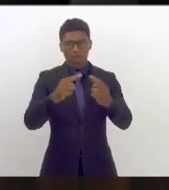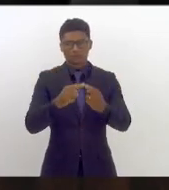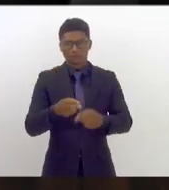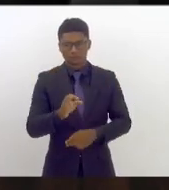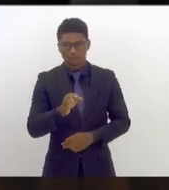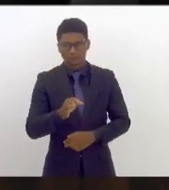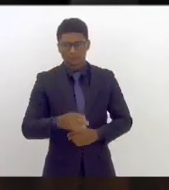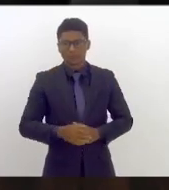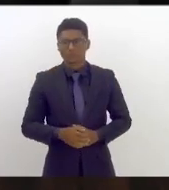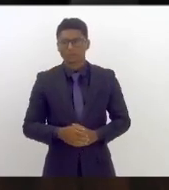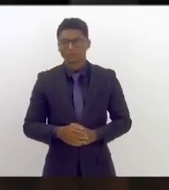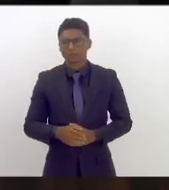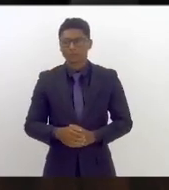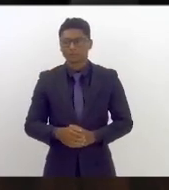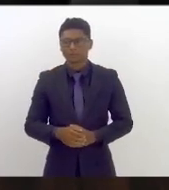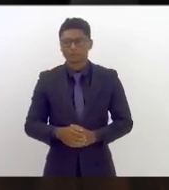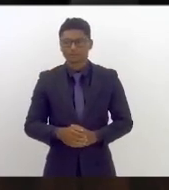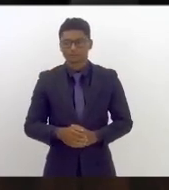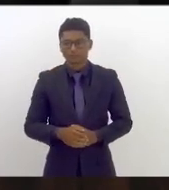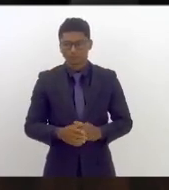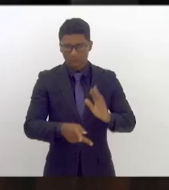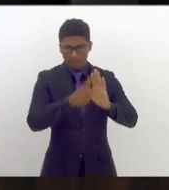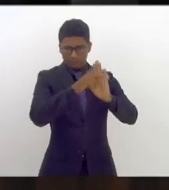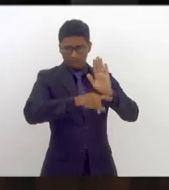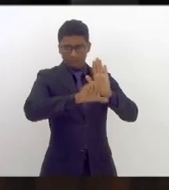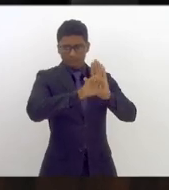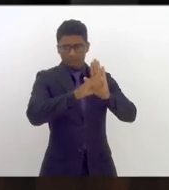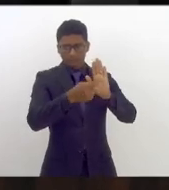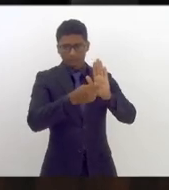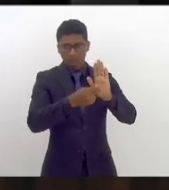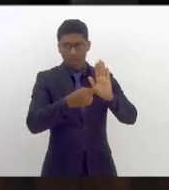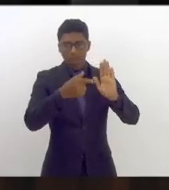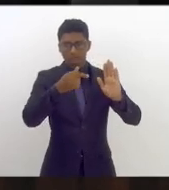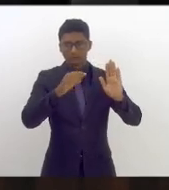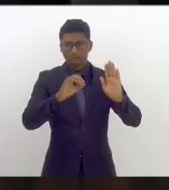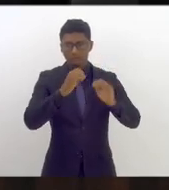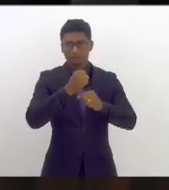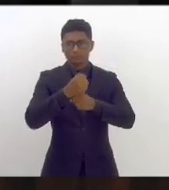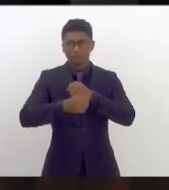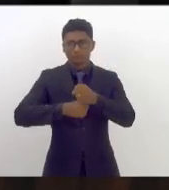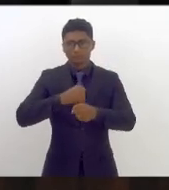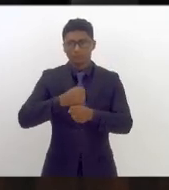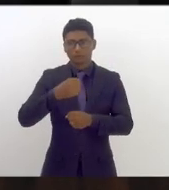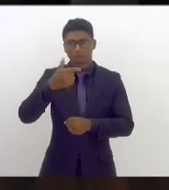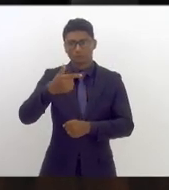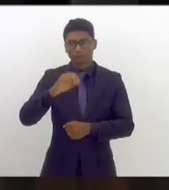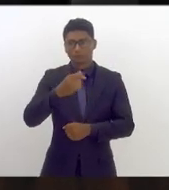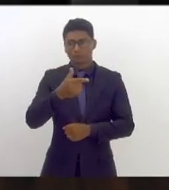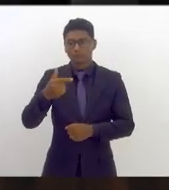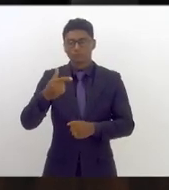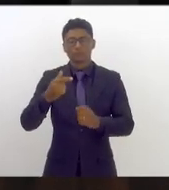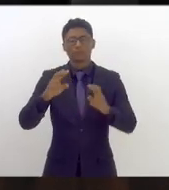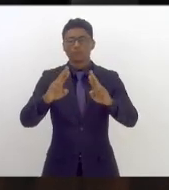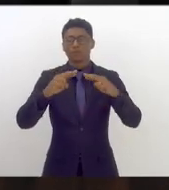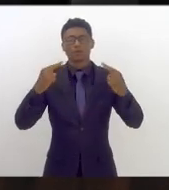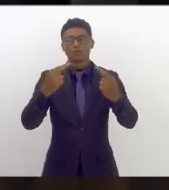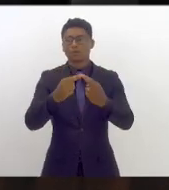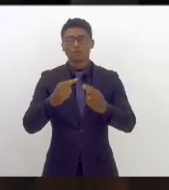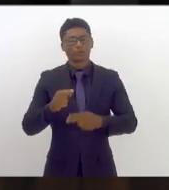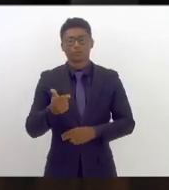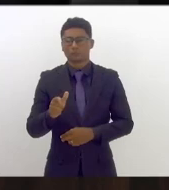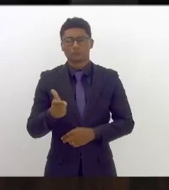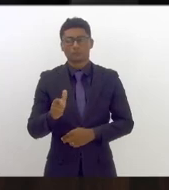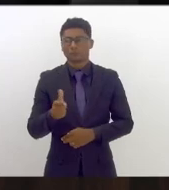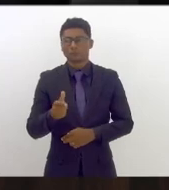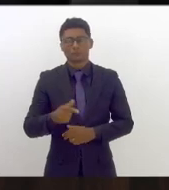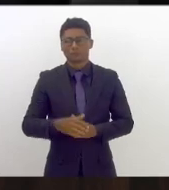Luiz, projeto da mesa diretora 70 de 22, nós não fizemos audiências.